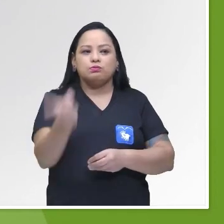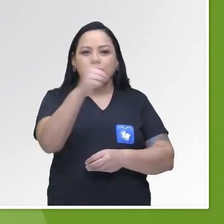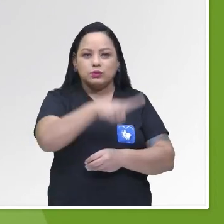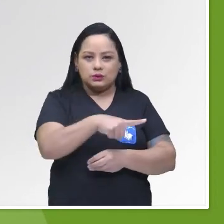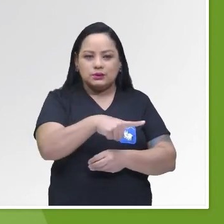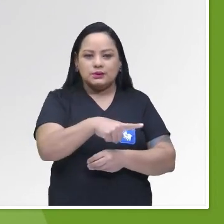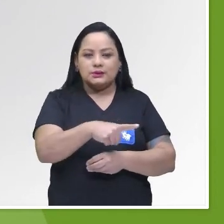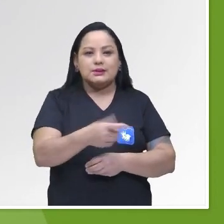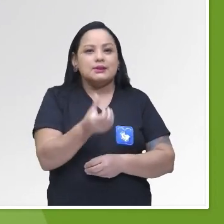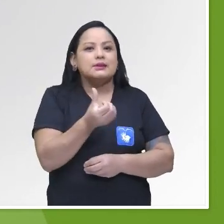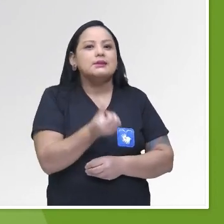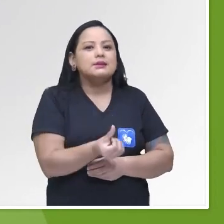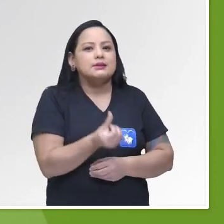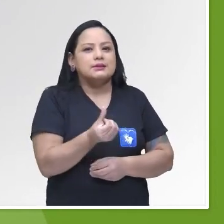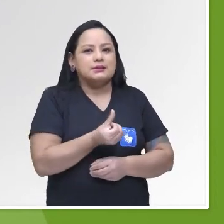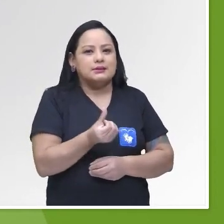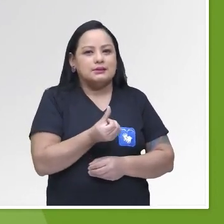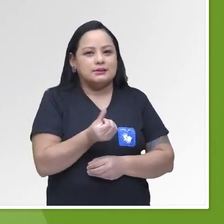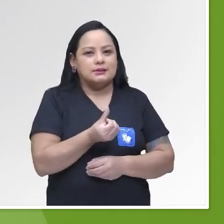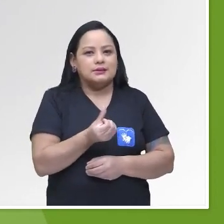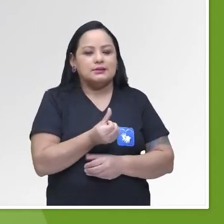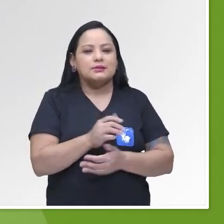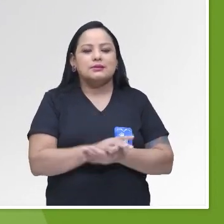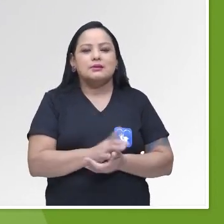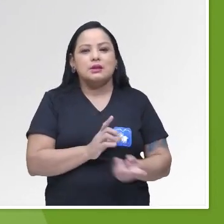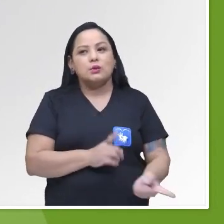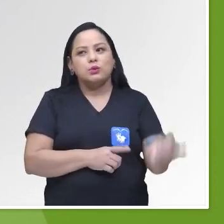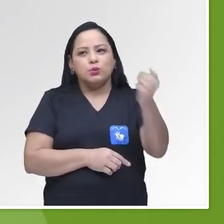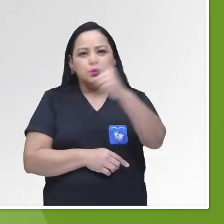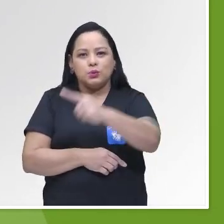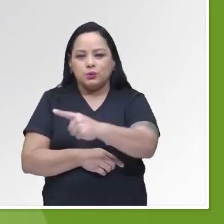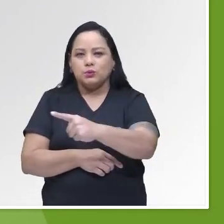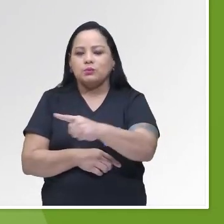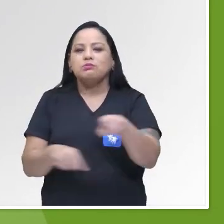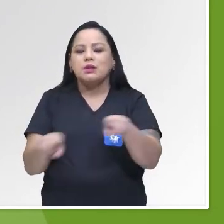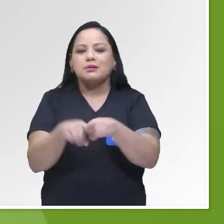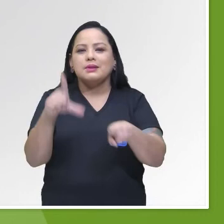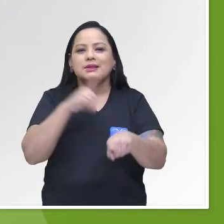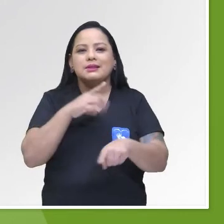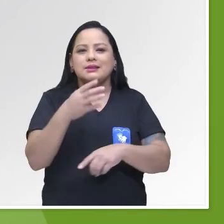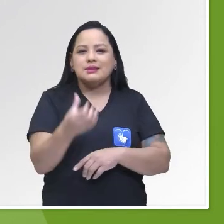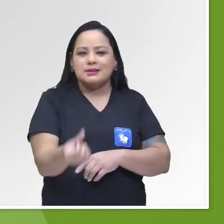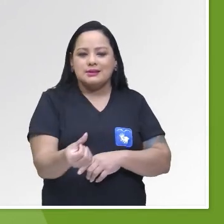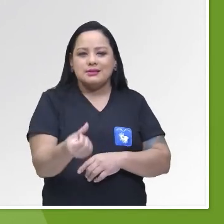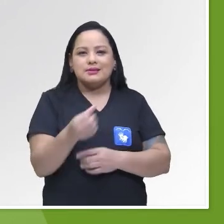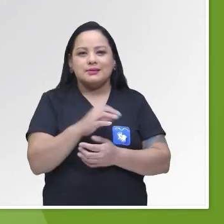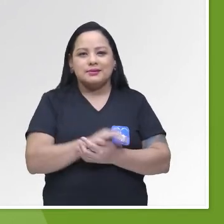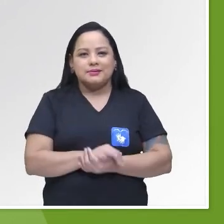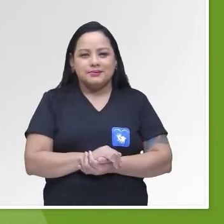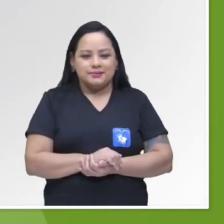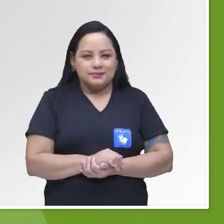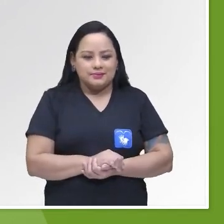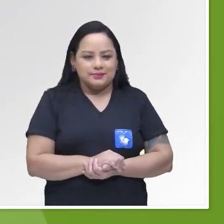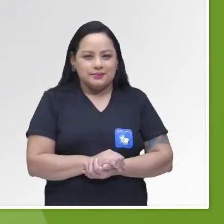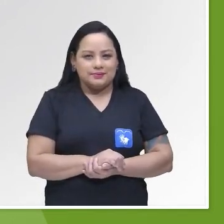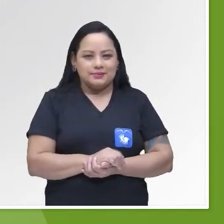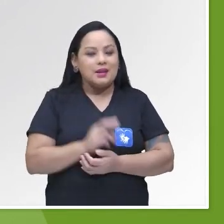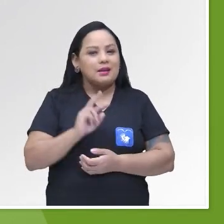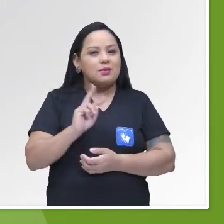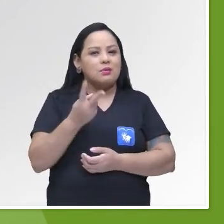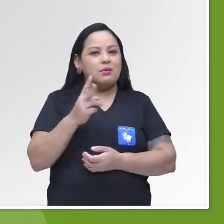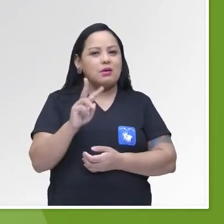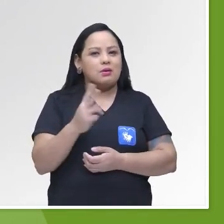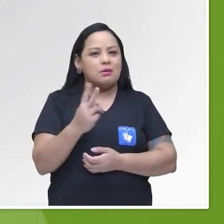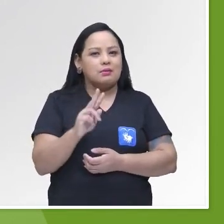reagentes 6, não é? E lá nos produtos também ele tem 6, ó. E o